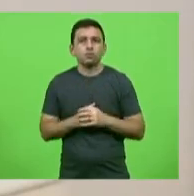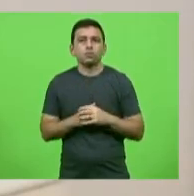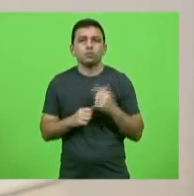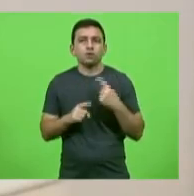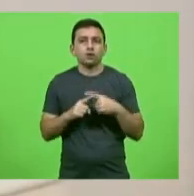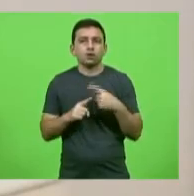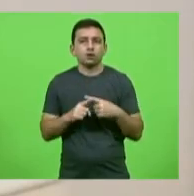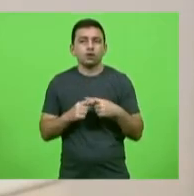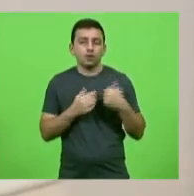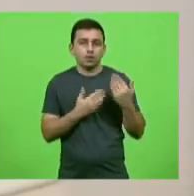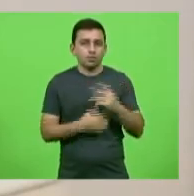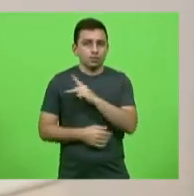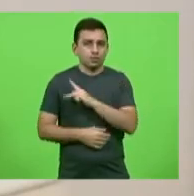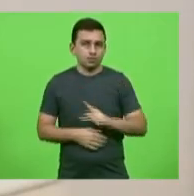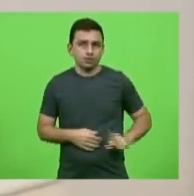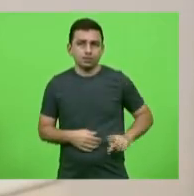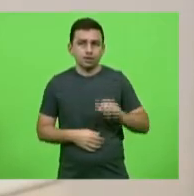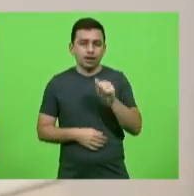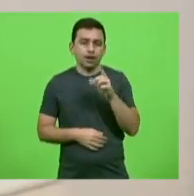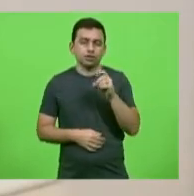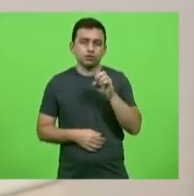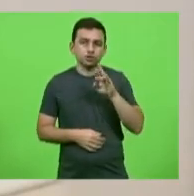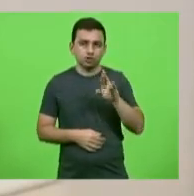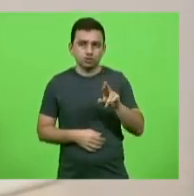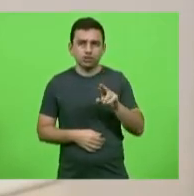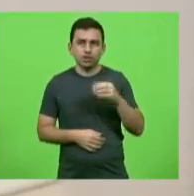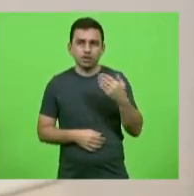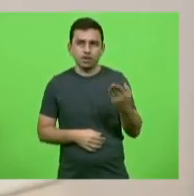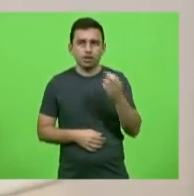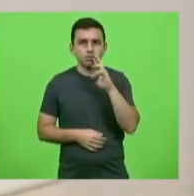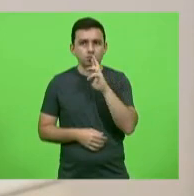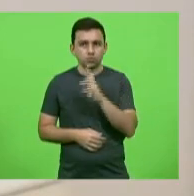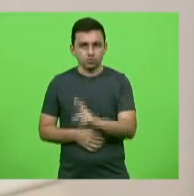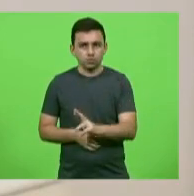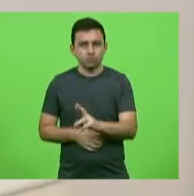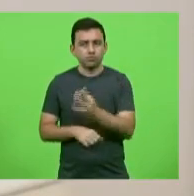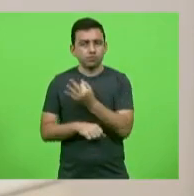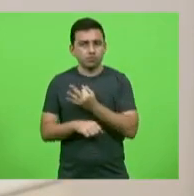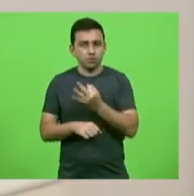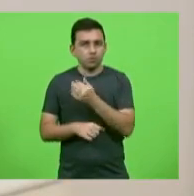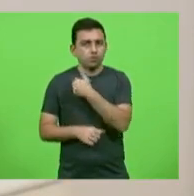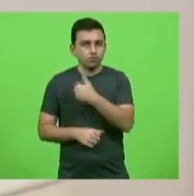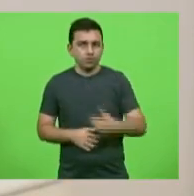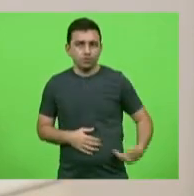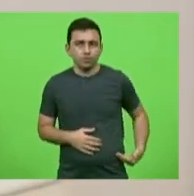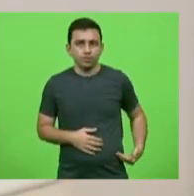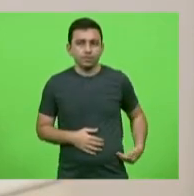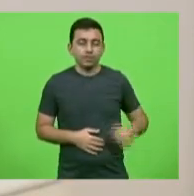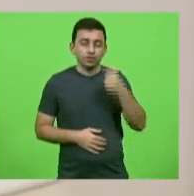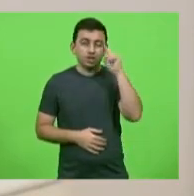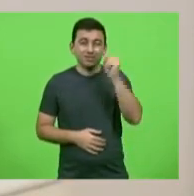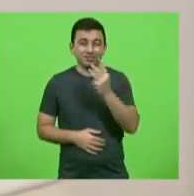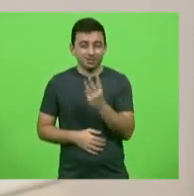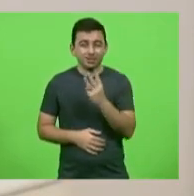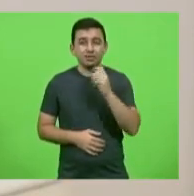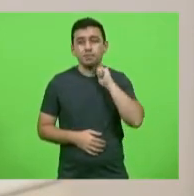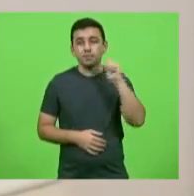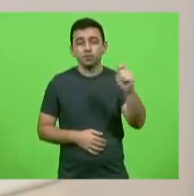presidente, Adircélio de Moraes Júnior, remeteu resposta formal ao gabinete do governador em 3 de abril de